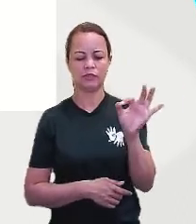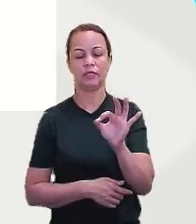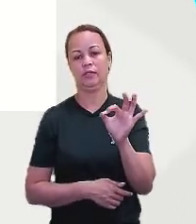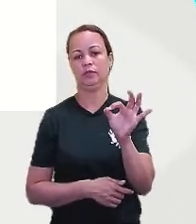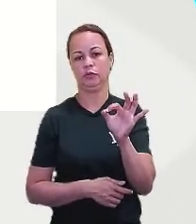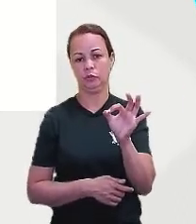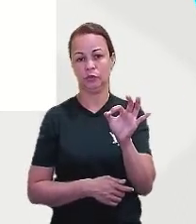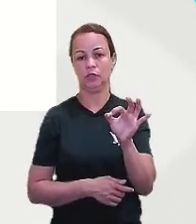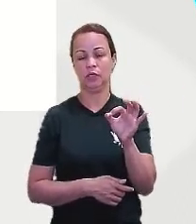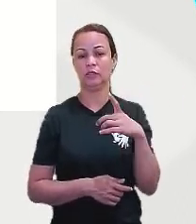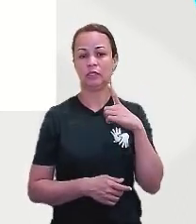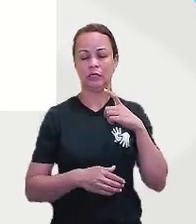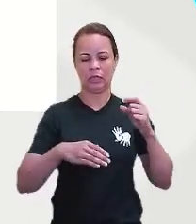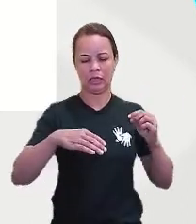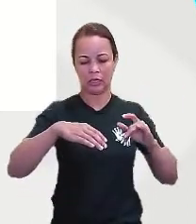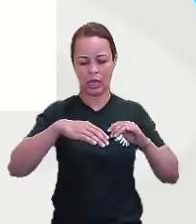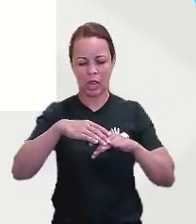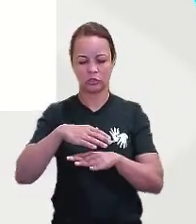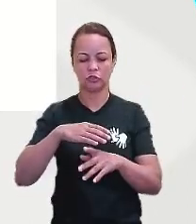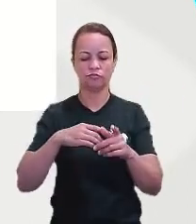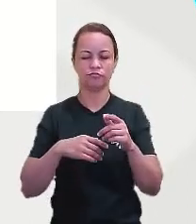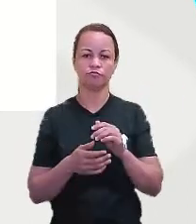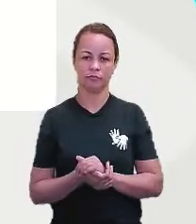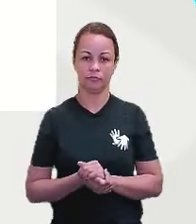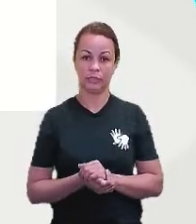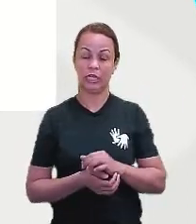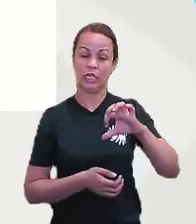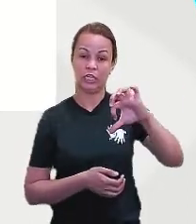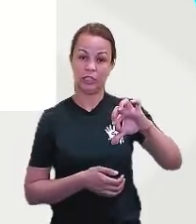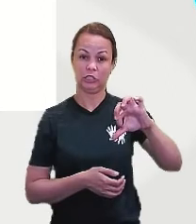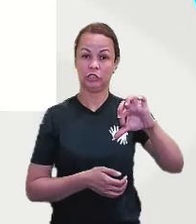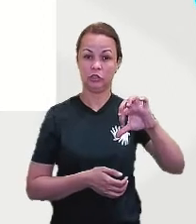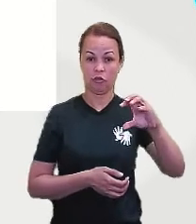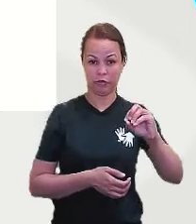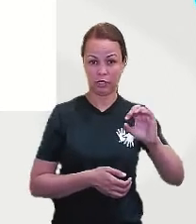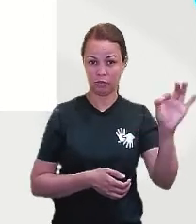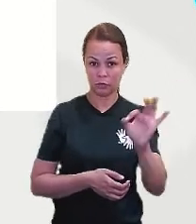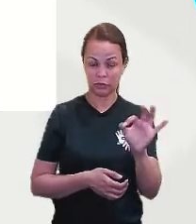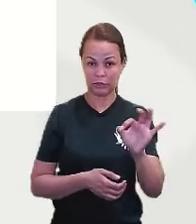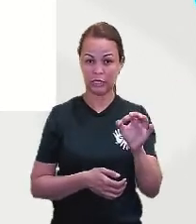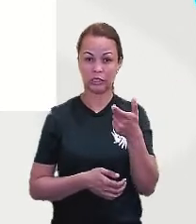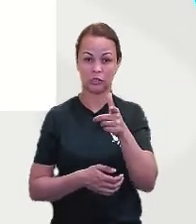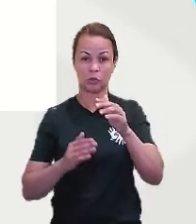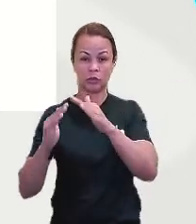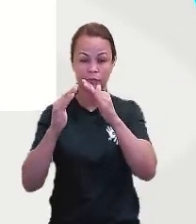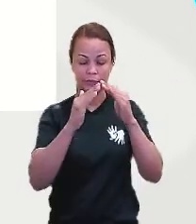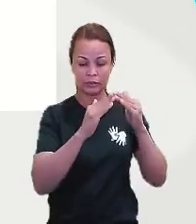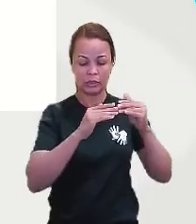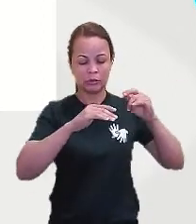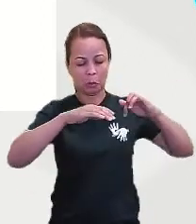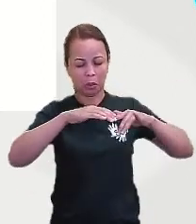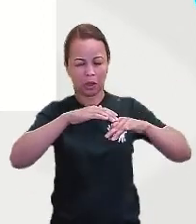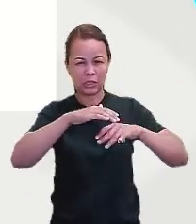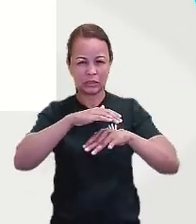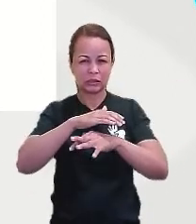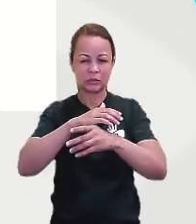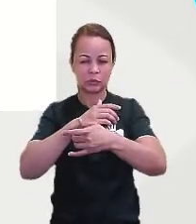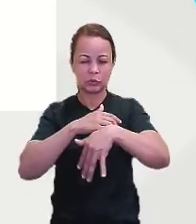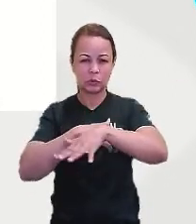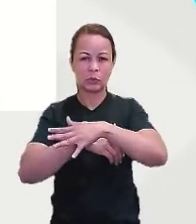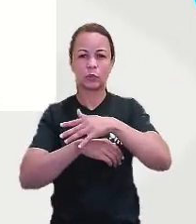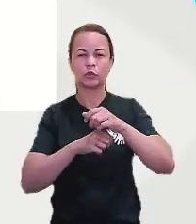com rede de esgoto. Então imagine lá que as outras 90% das residências lançam o esgoto diretamente nos corpos